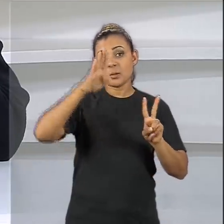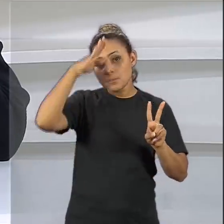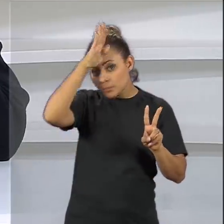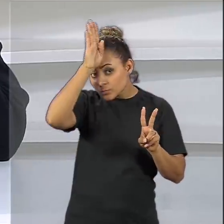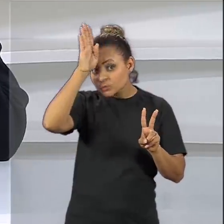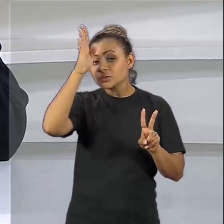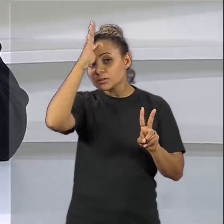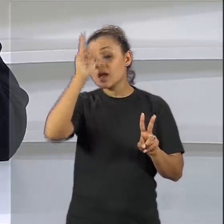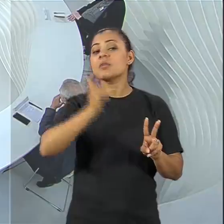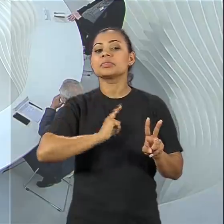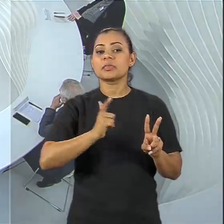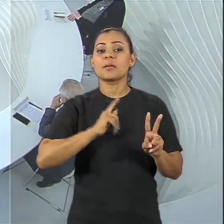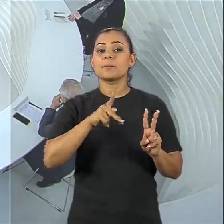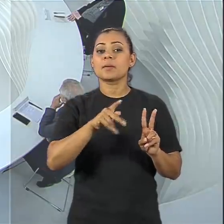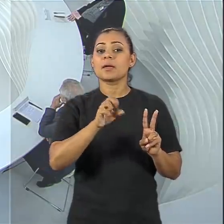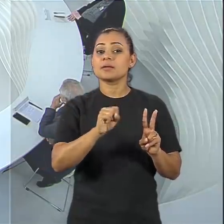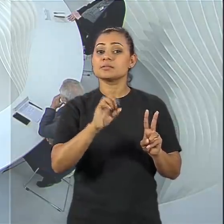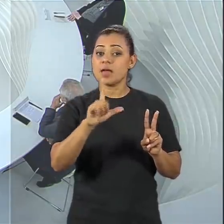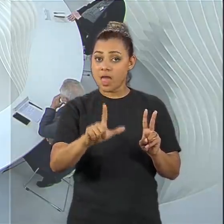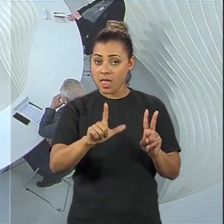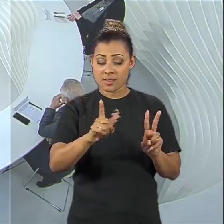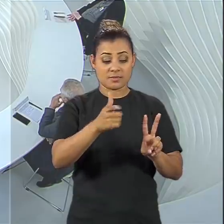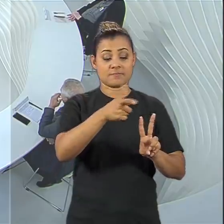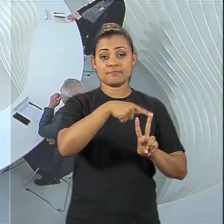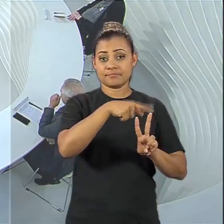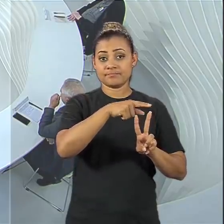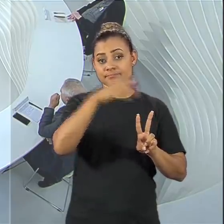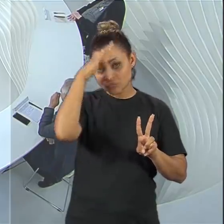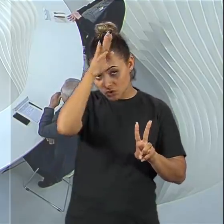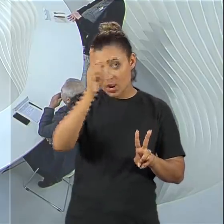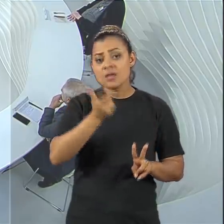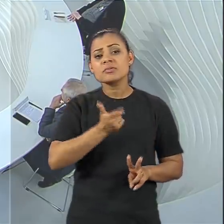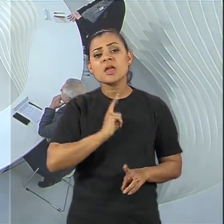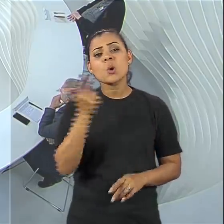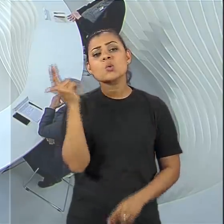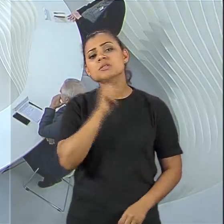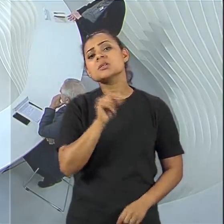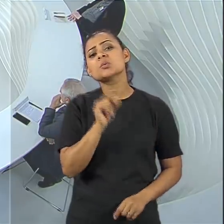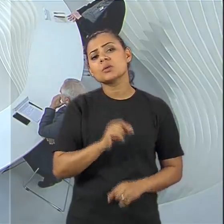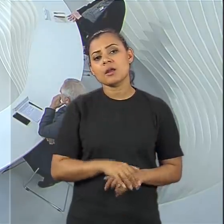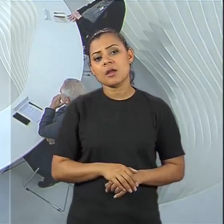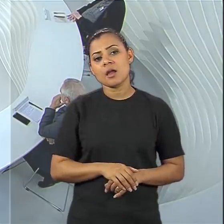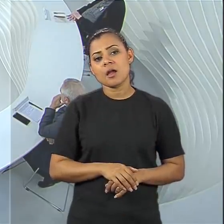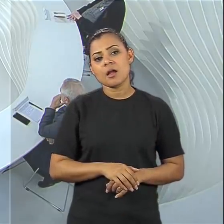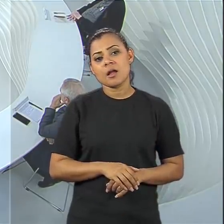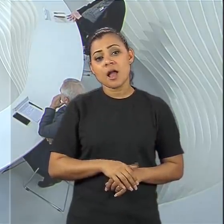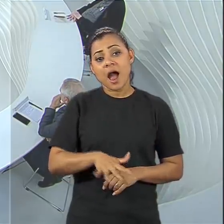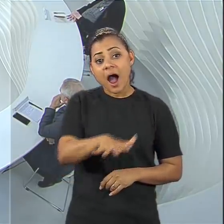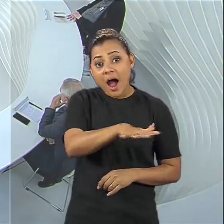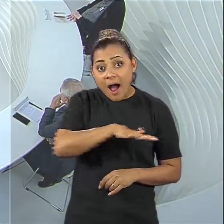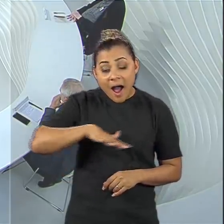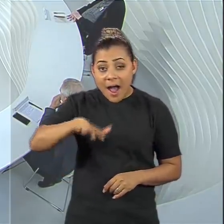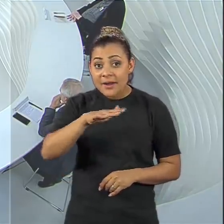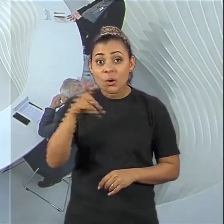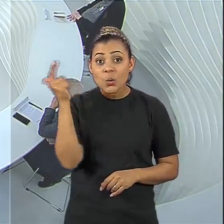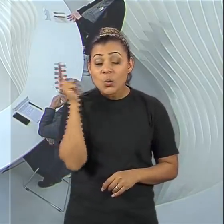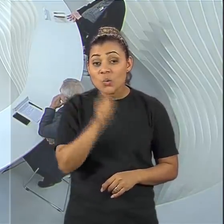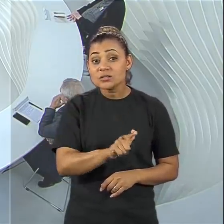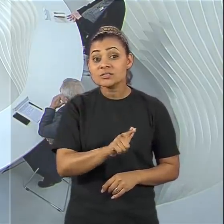Bolsonaro, do PSL, porque o Jair Bolsonaro, ele conseguiu regionalmente